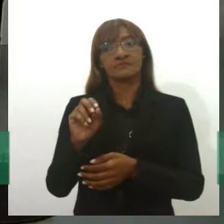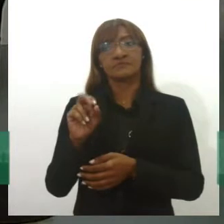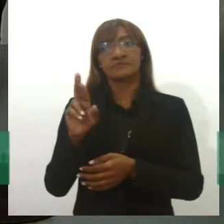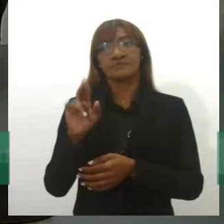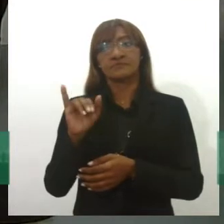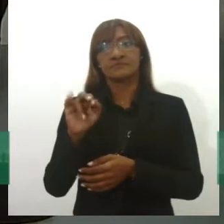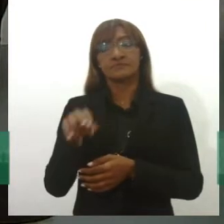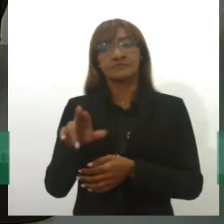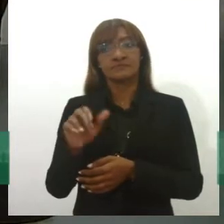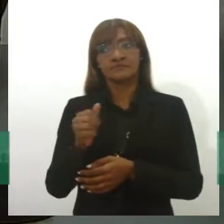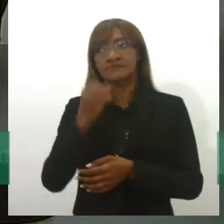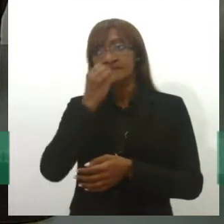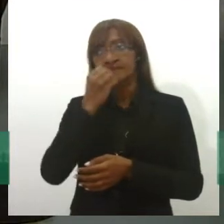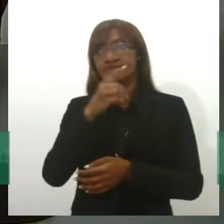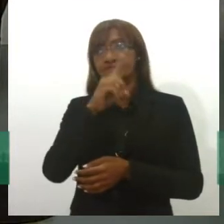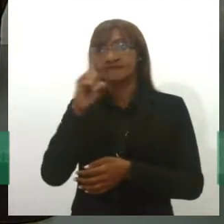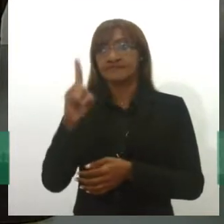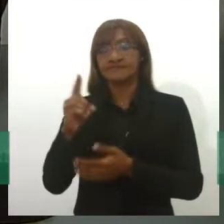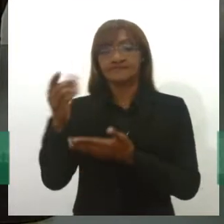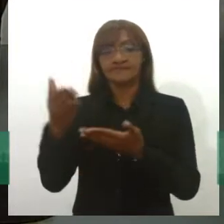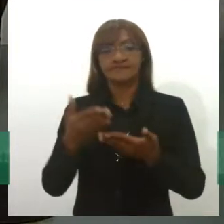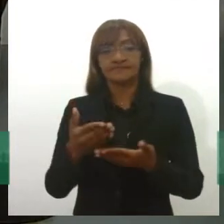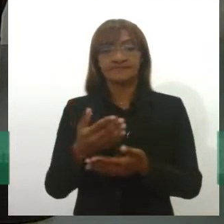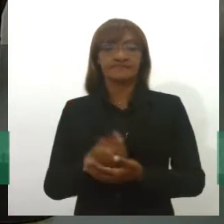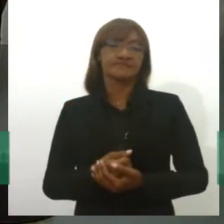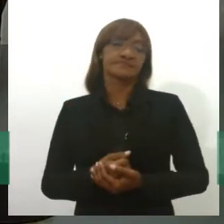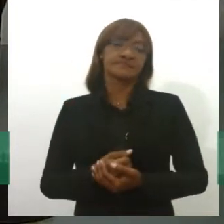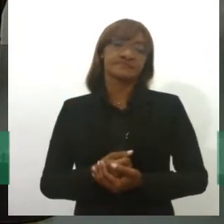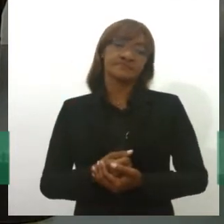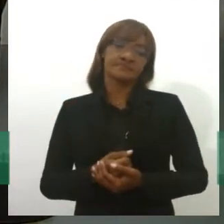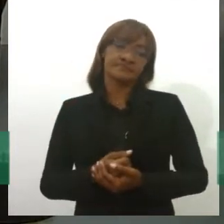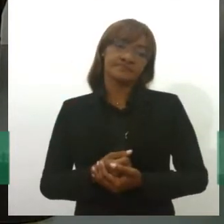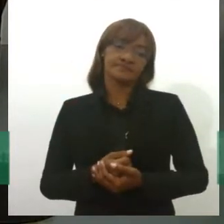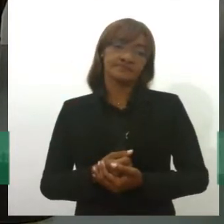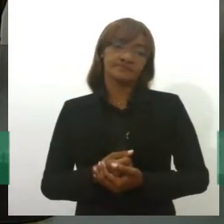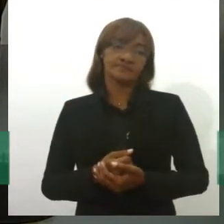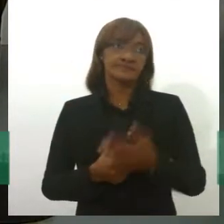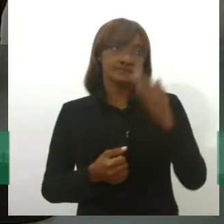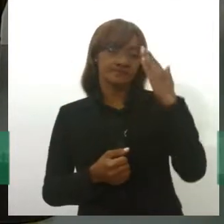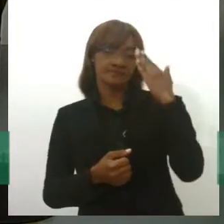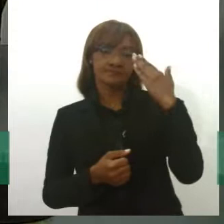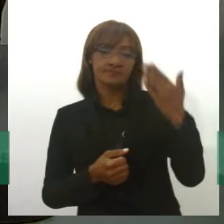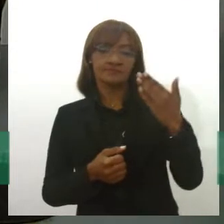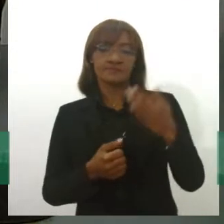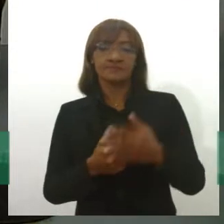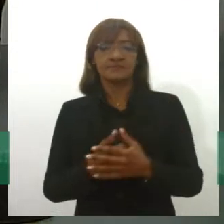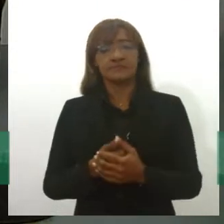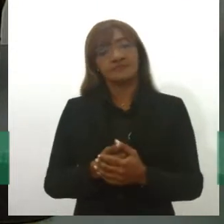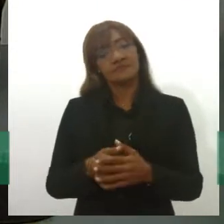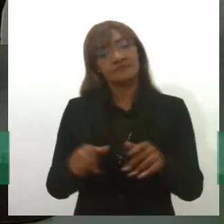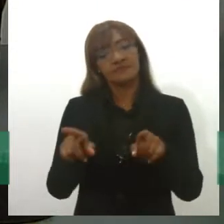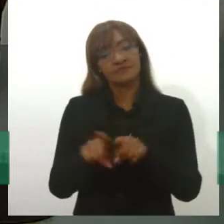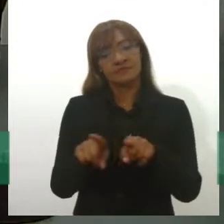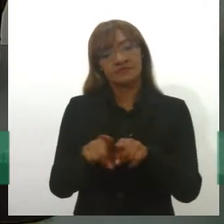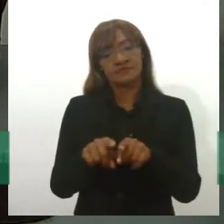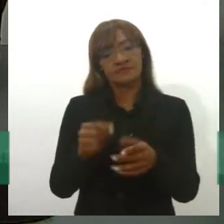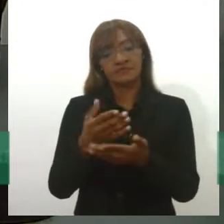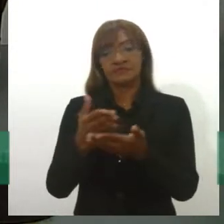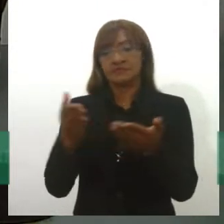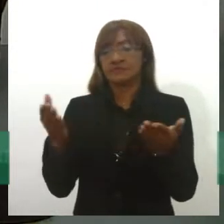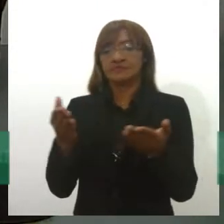dia. Bom dia, Clécia. Bom dia. Muito obrigada pela oportunidade aqui de contribuir com